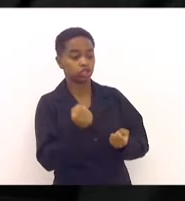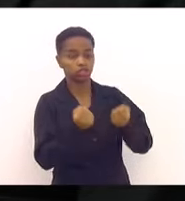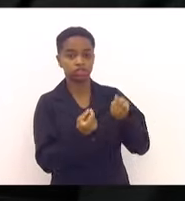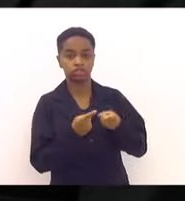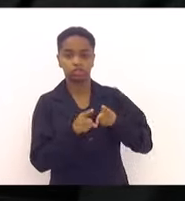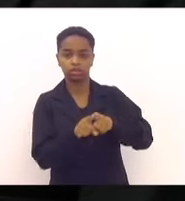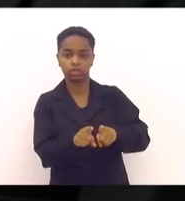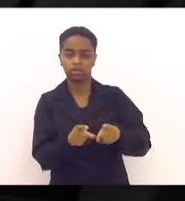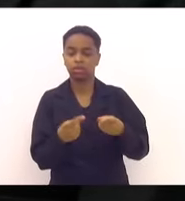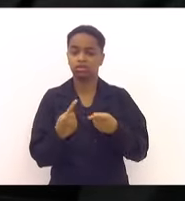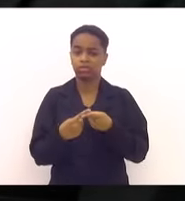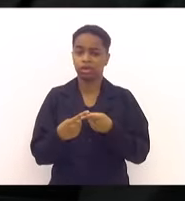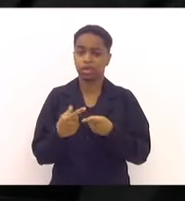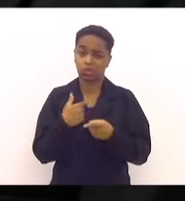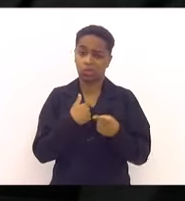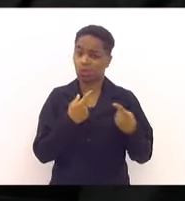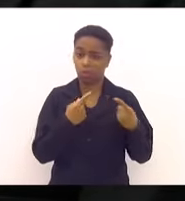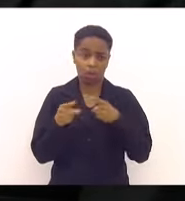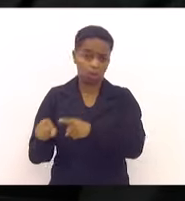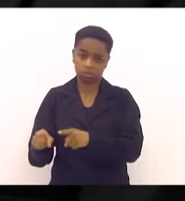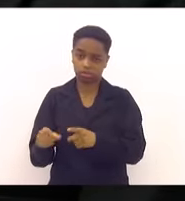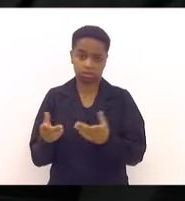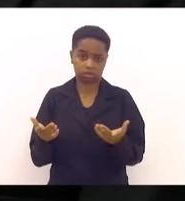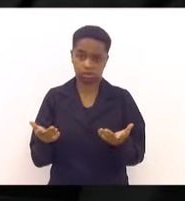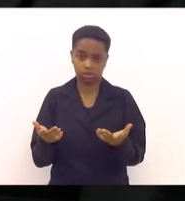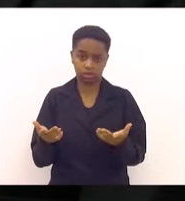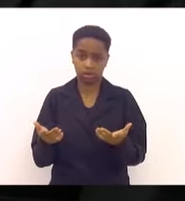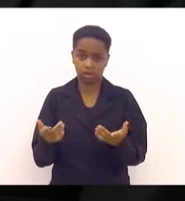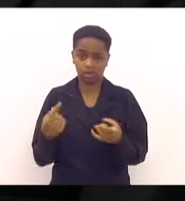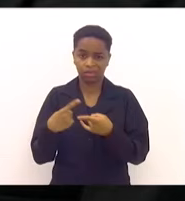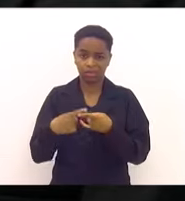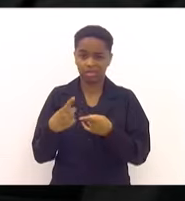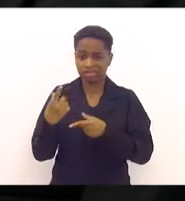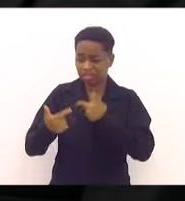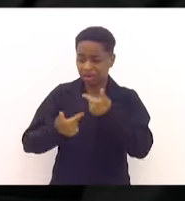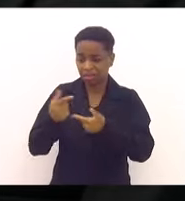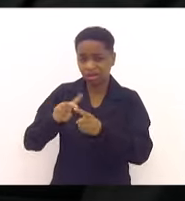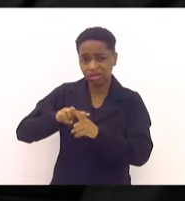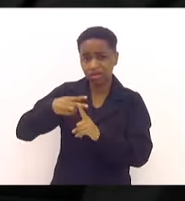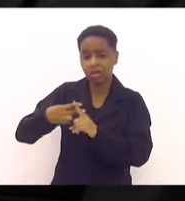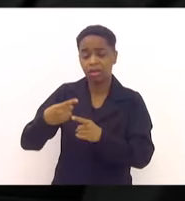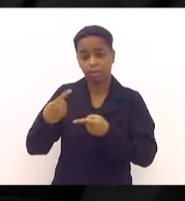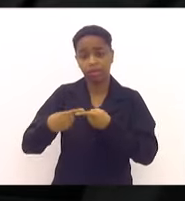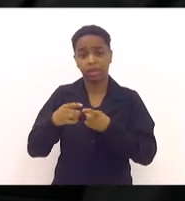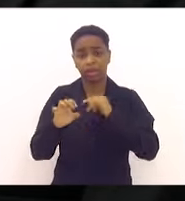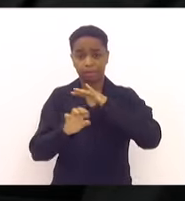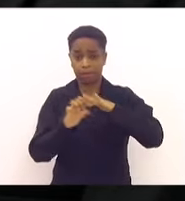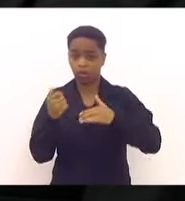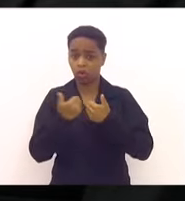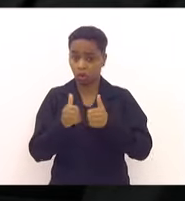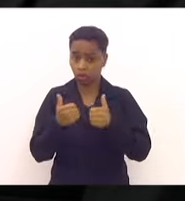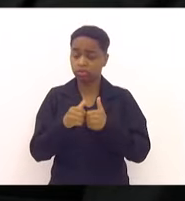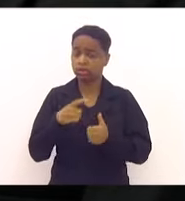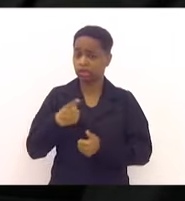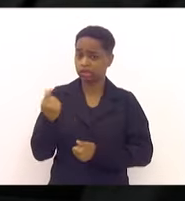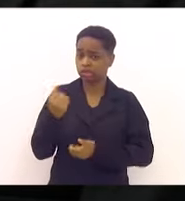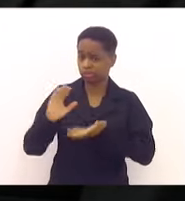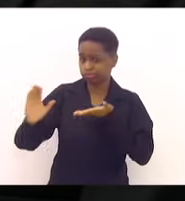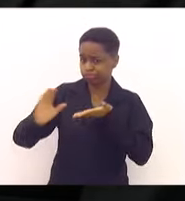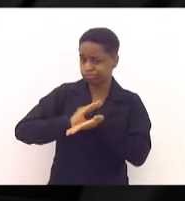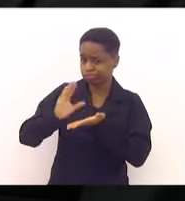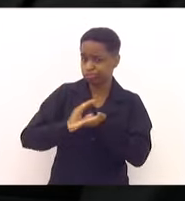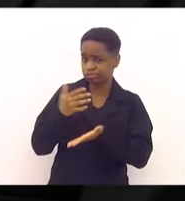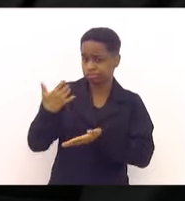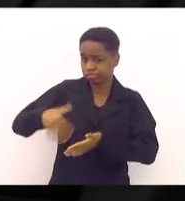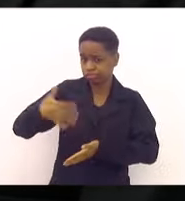por princípio, sou contra essa dupla função. As empresas de ônibus têm um bom lucro, muitas delas ganham